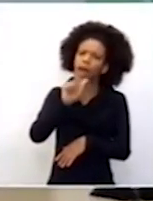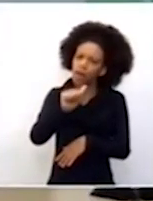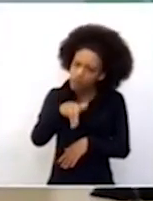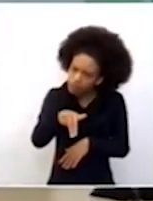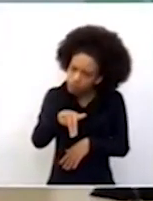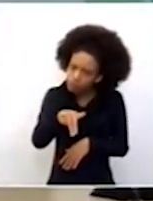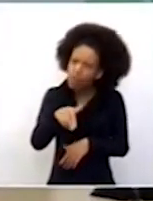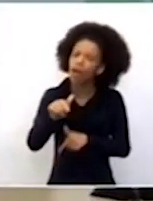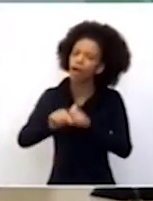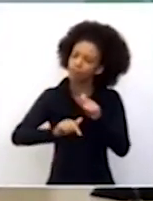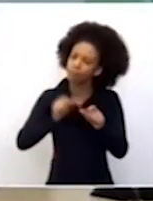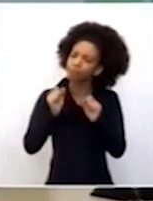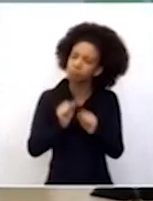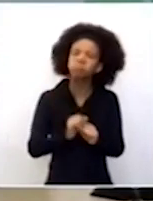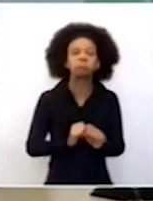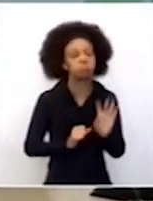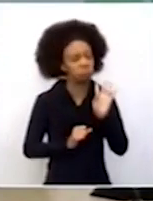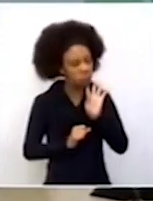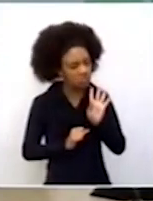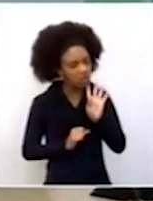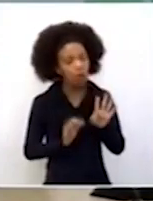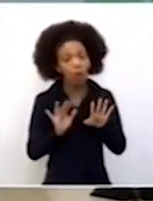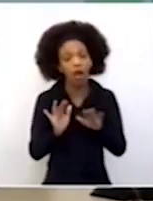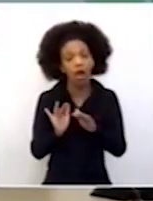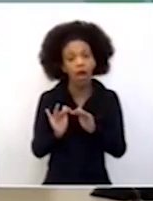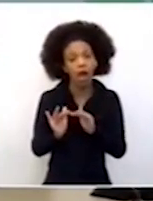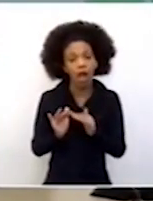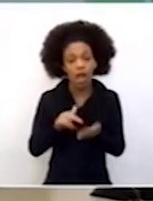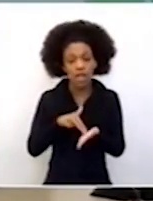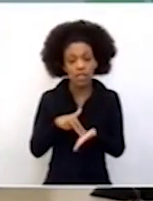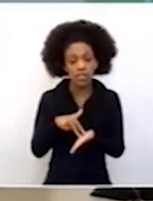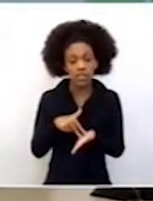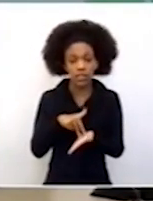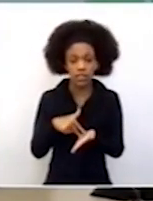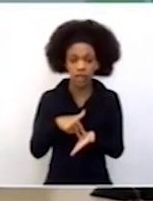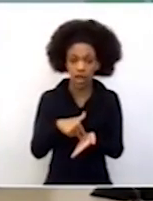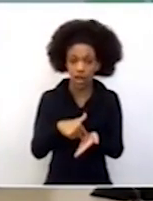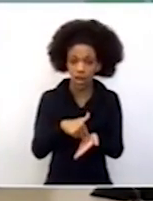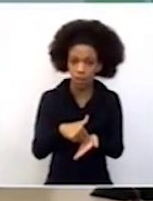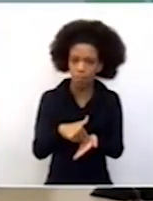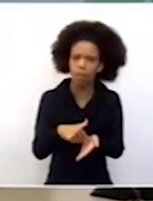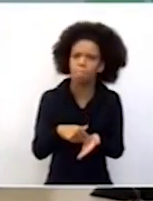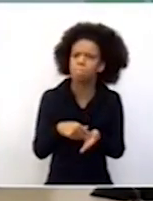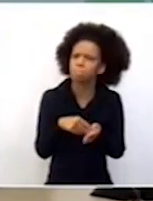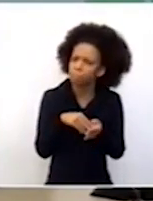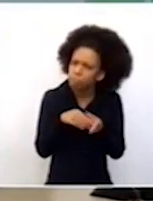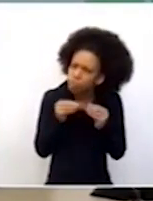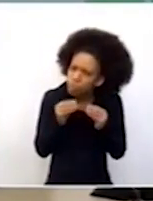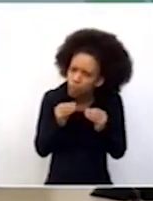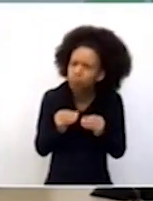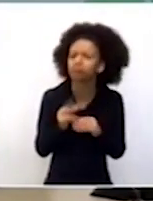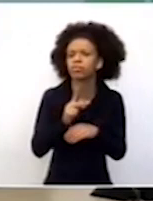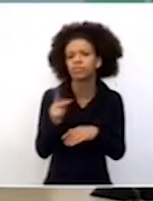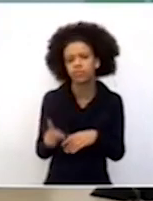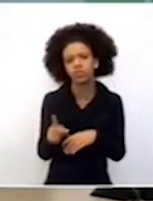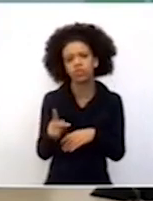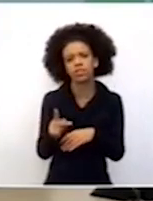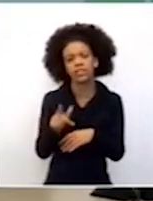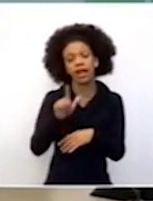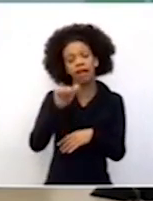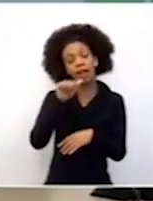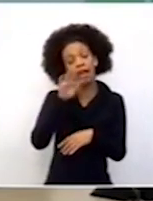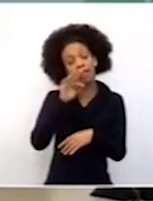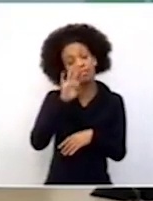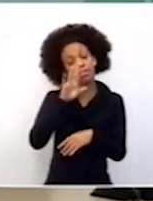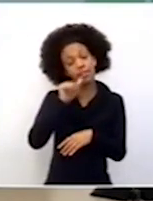Tangram. Professora Lúcia falou do equilíbrio. Muitos professores mesmo colocaram sobre a